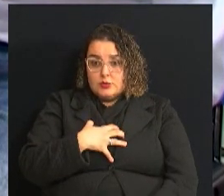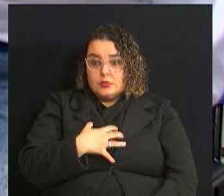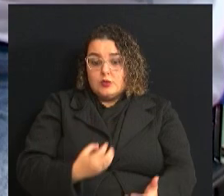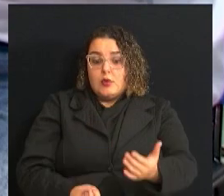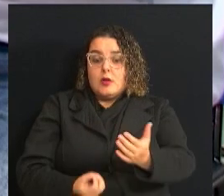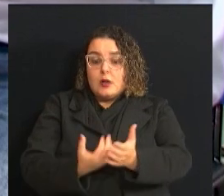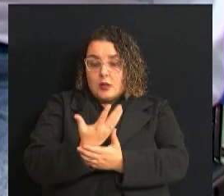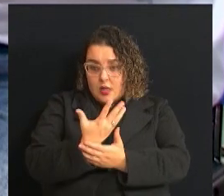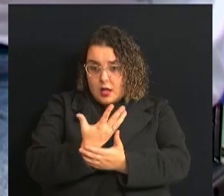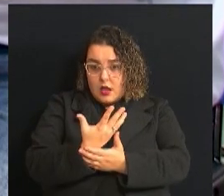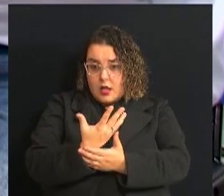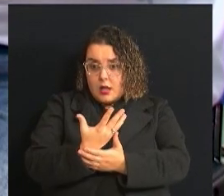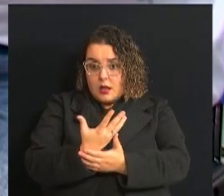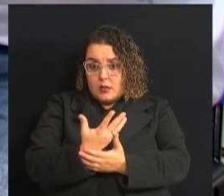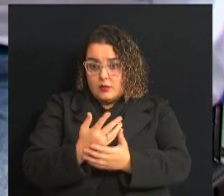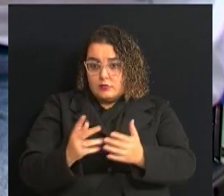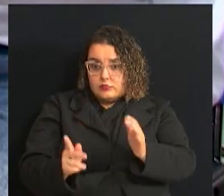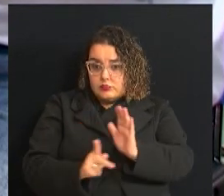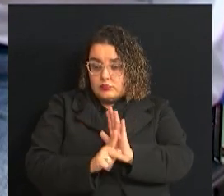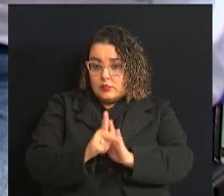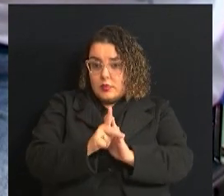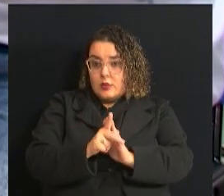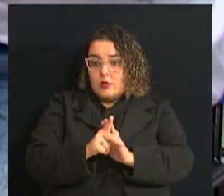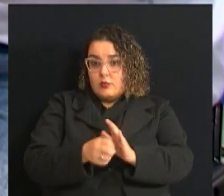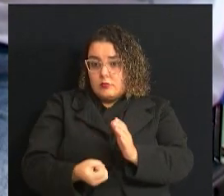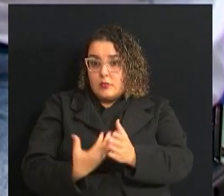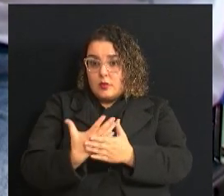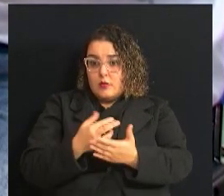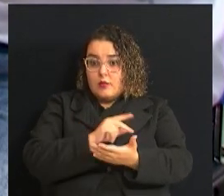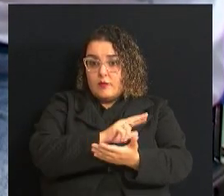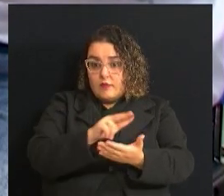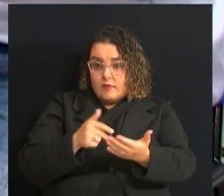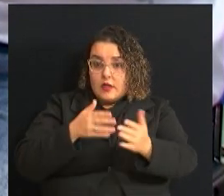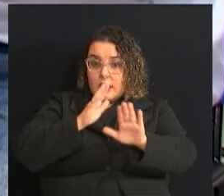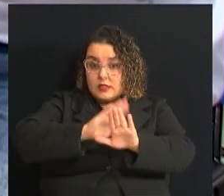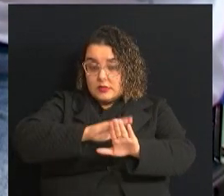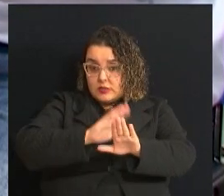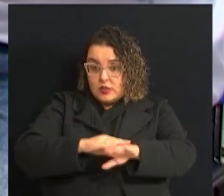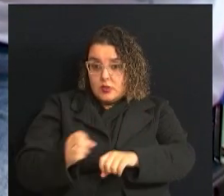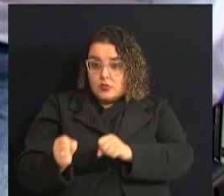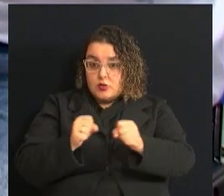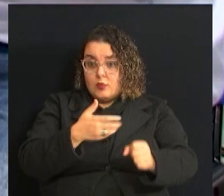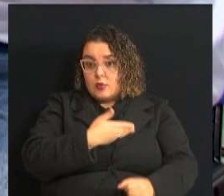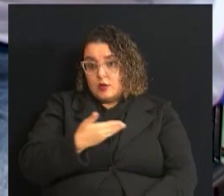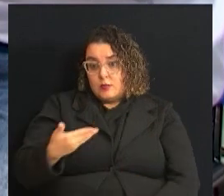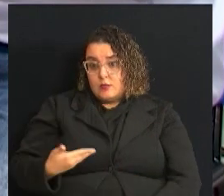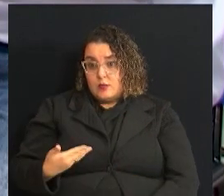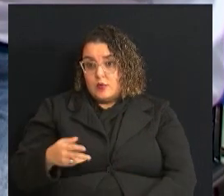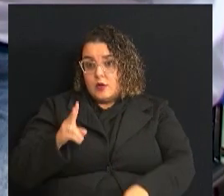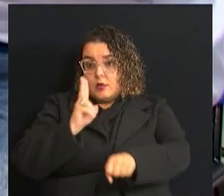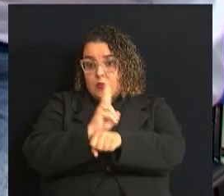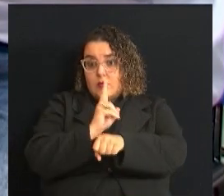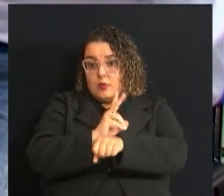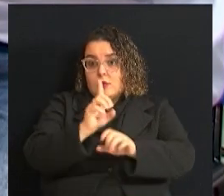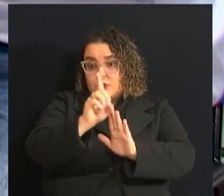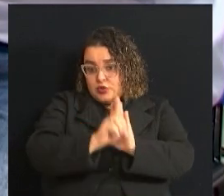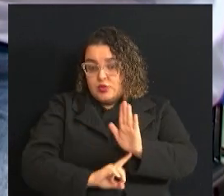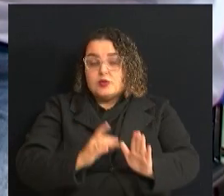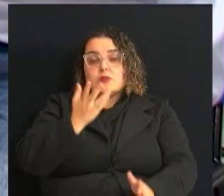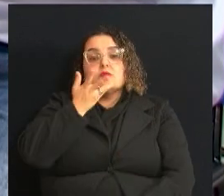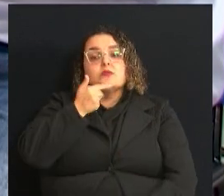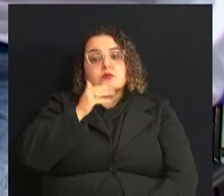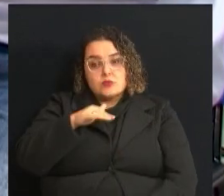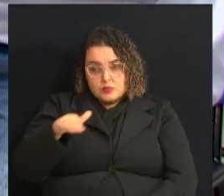elaborado com muitas demandas e ações do poder público para a proteção do direito dessas crianças